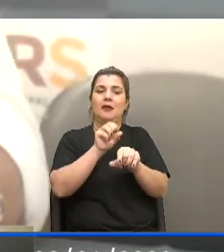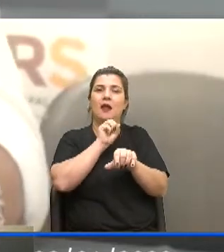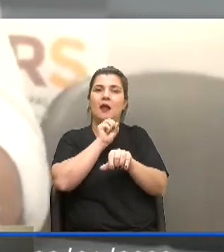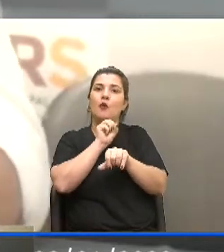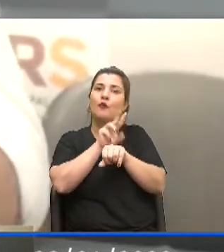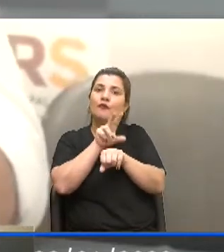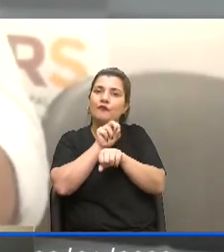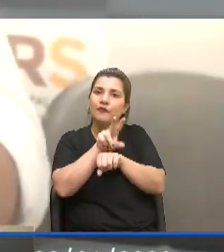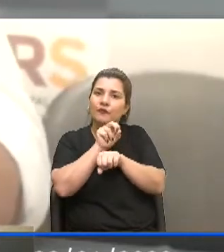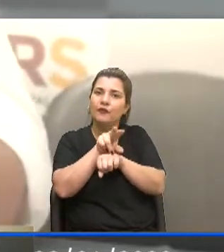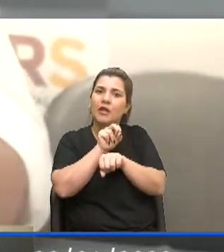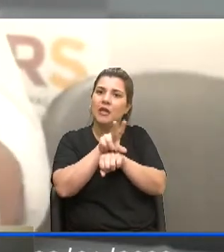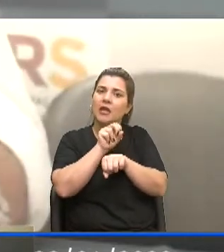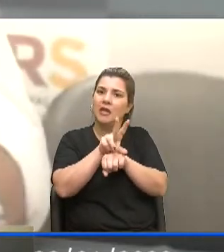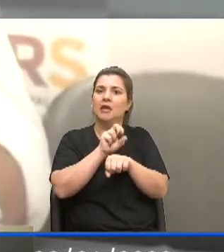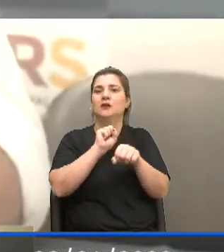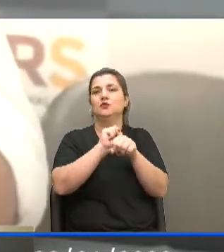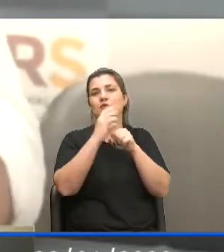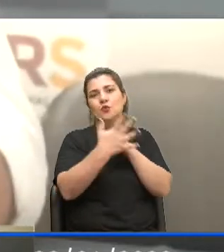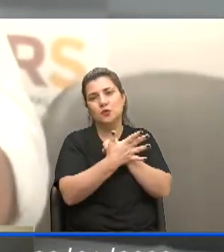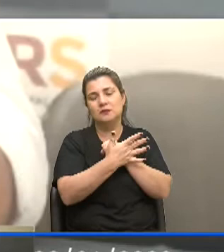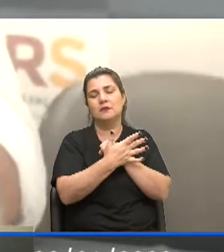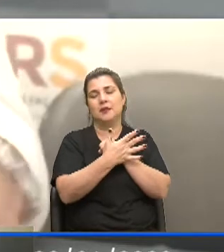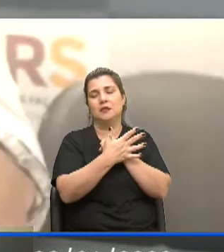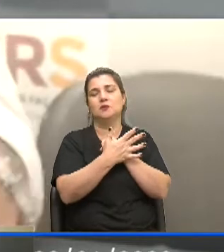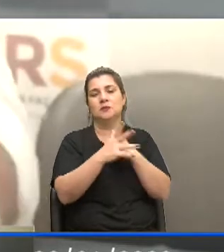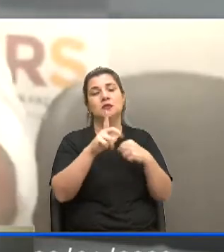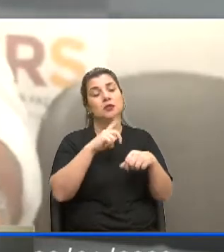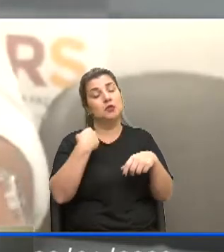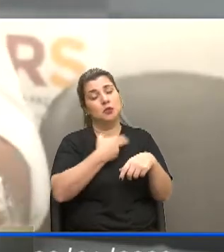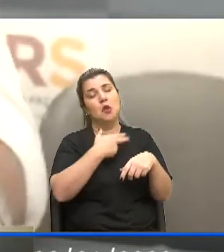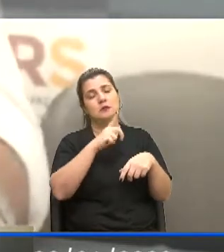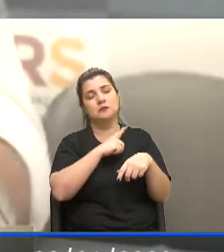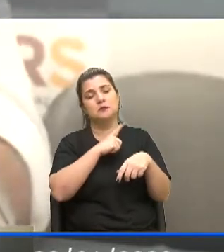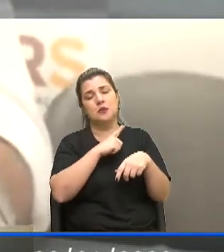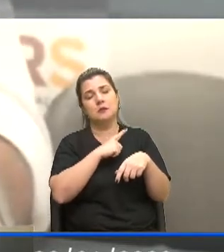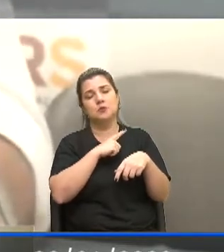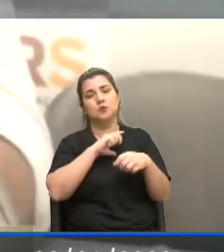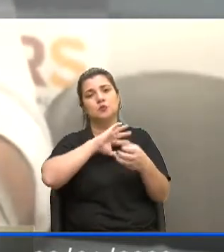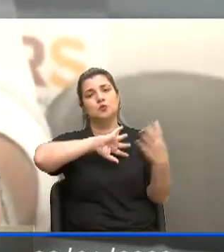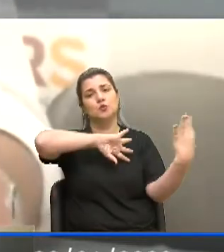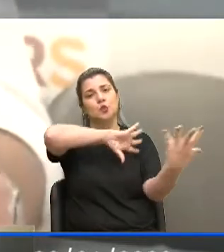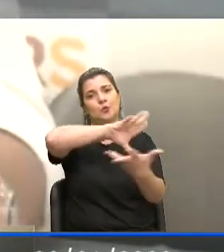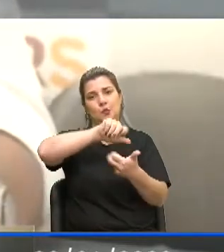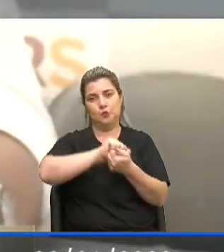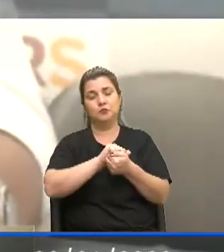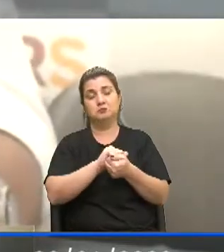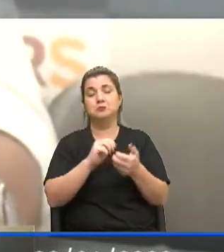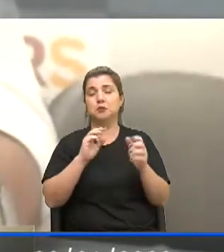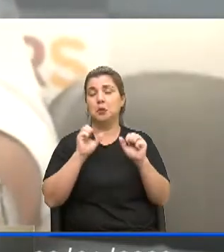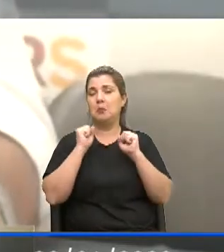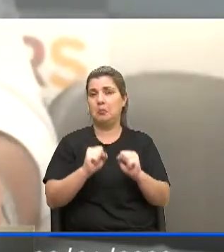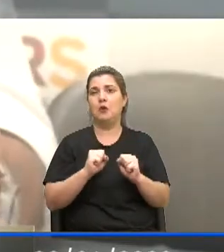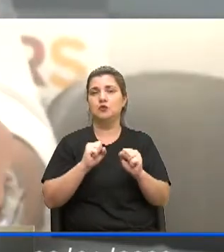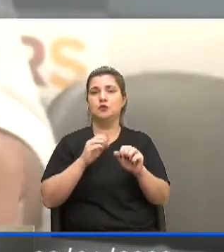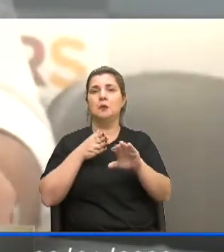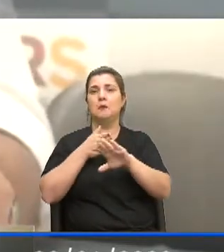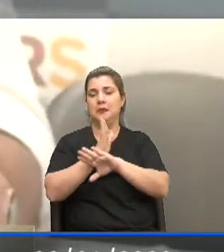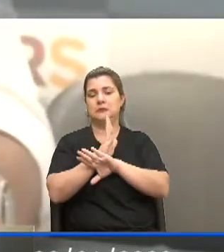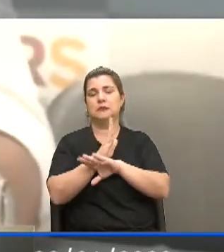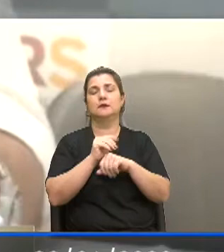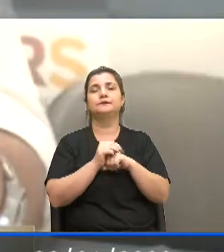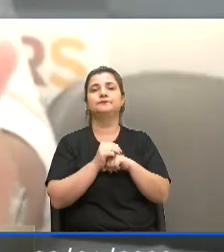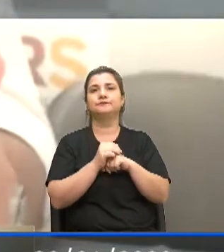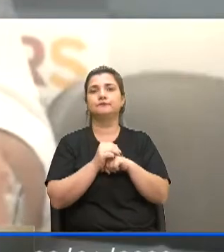aí no mundo. Certo, pessoal? Bom, pode passar um pouquinho mais para as pessoas aí.